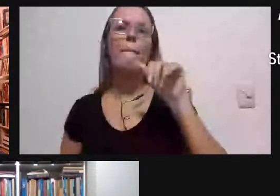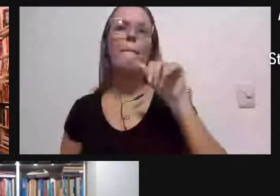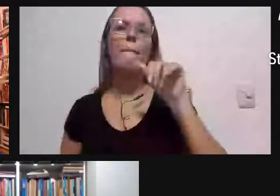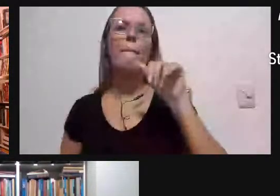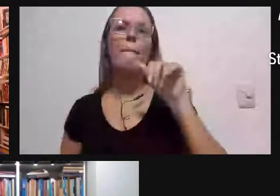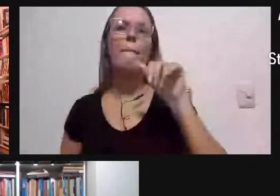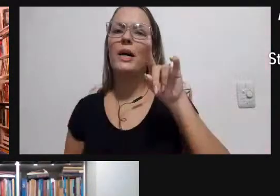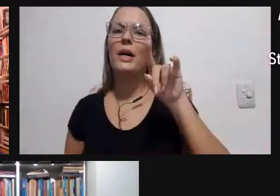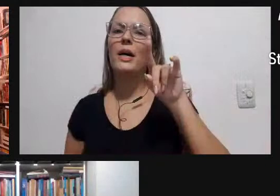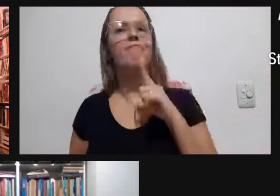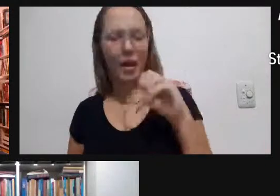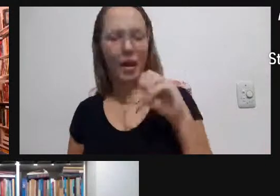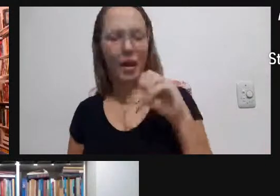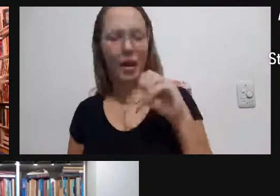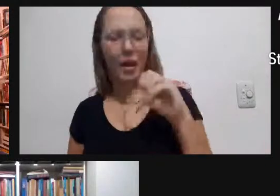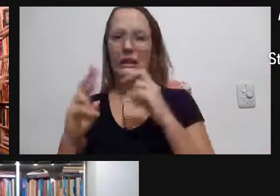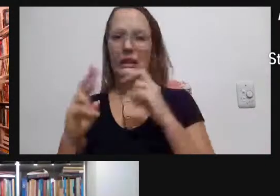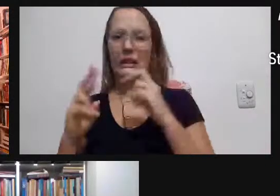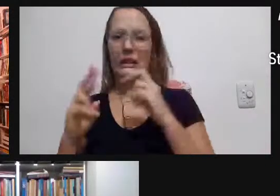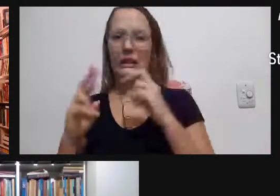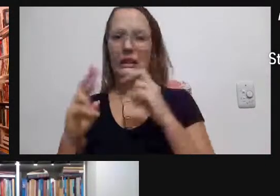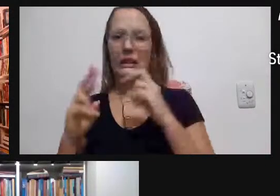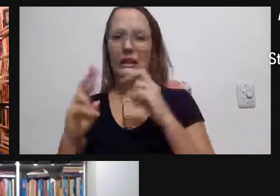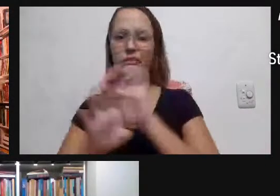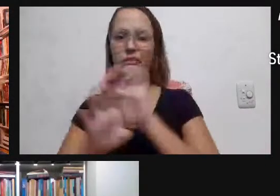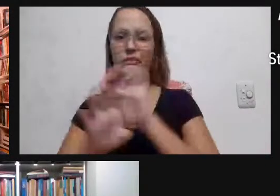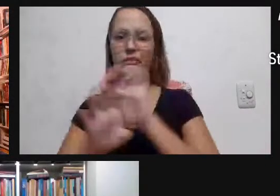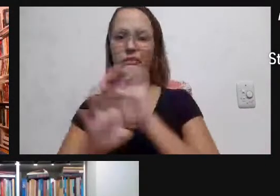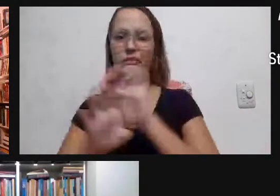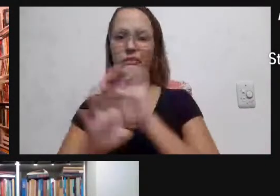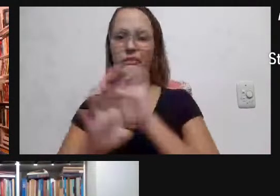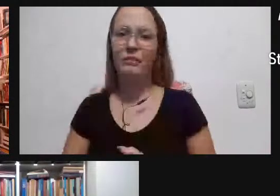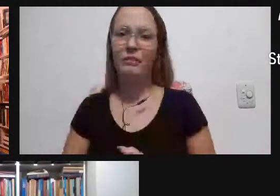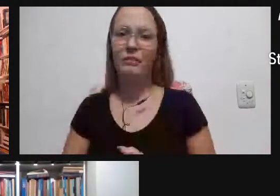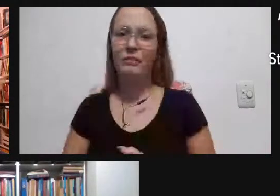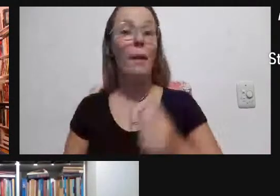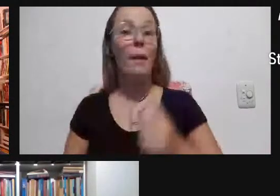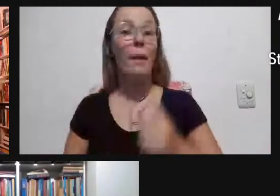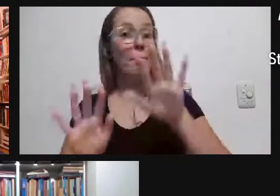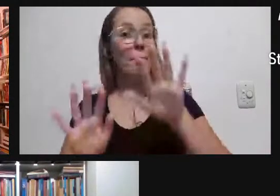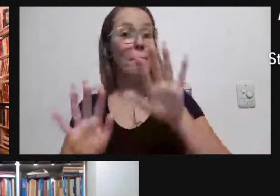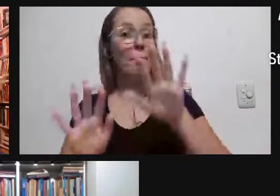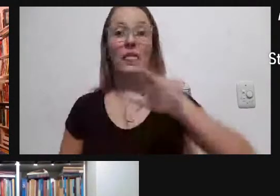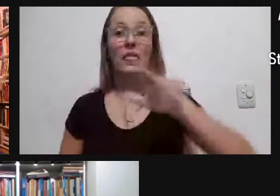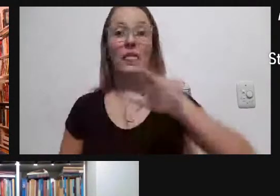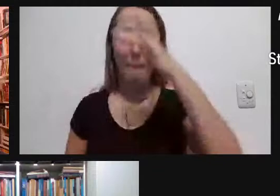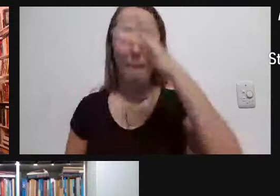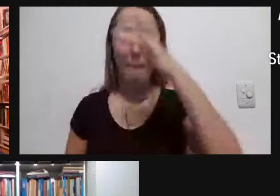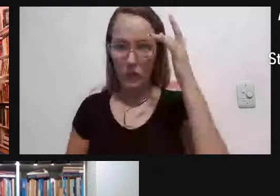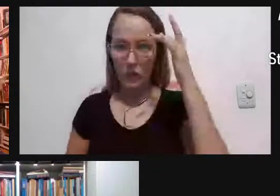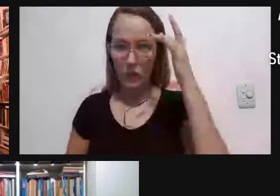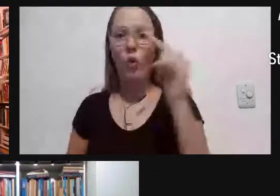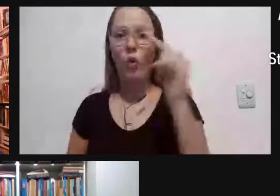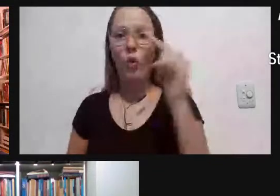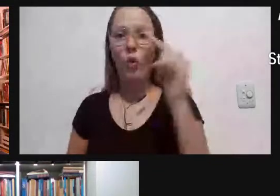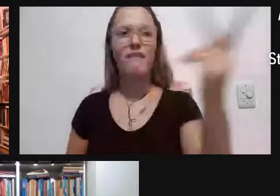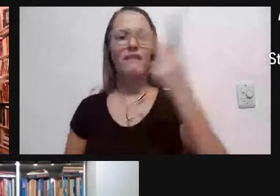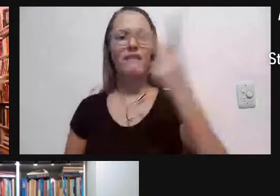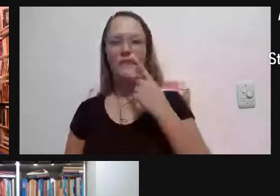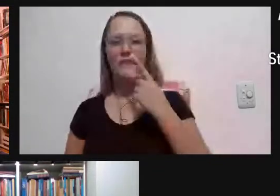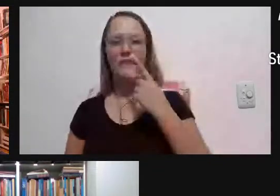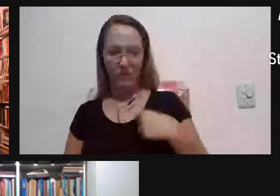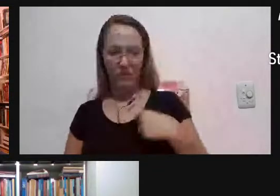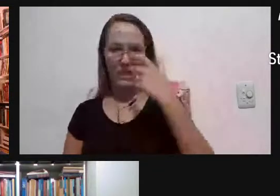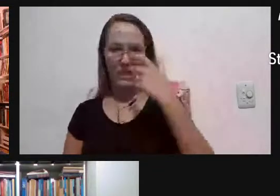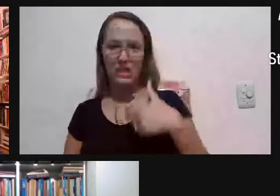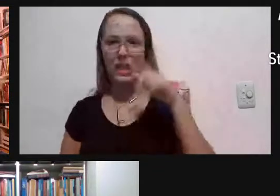mestiço, mas ele tem a participação nas irmandades católicas. Em relação às religiões de matriz africana, eu acho que ainda tem muitas